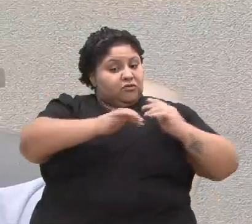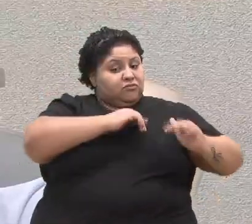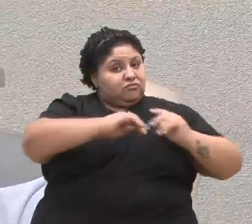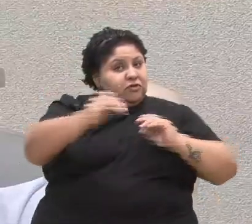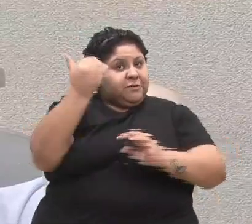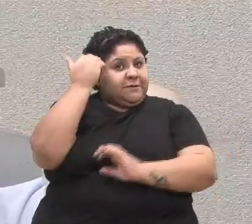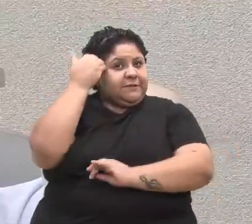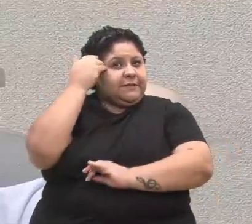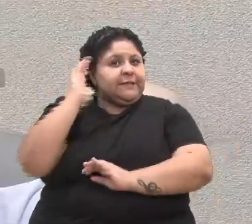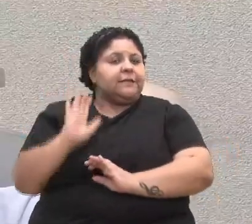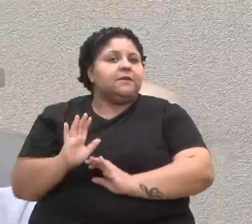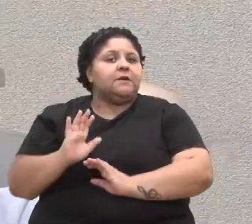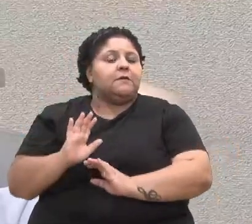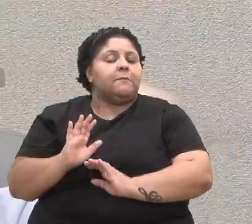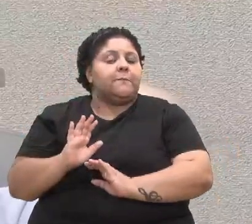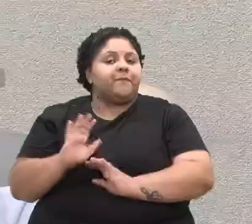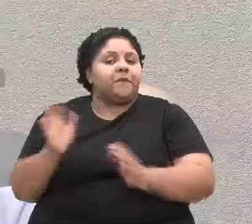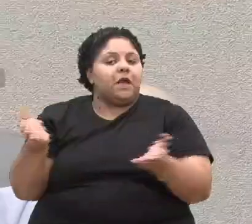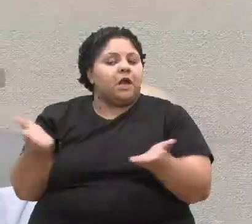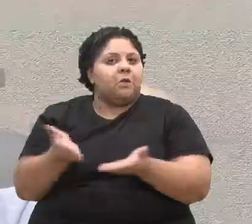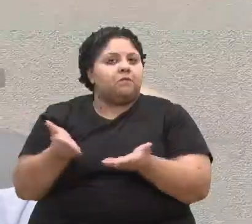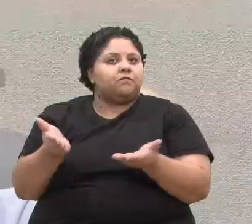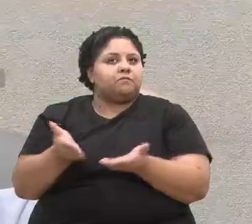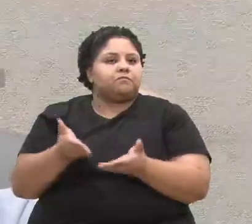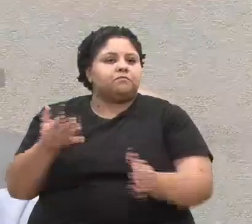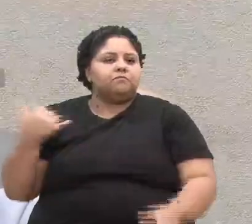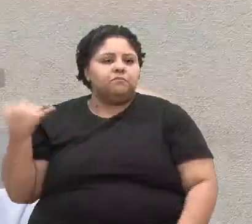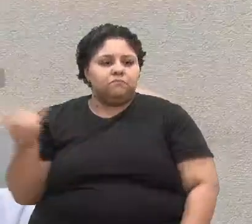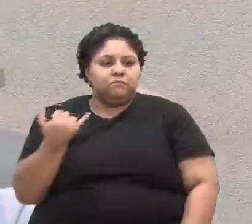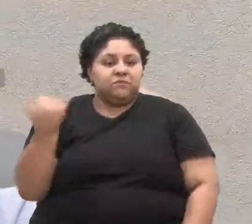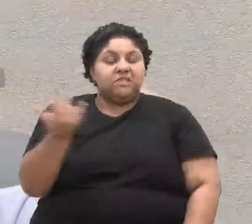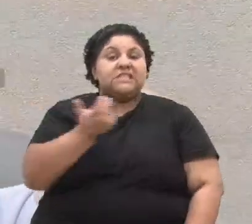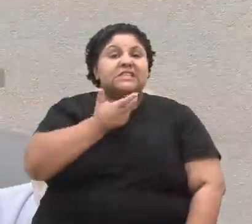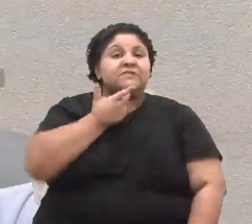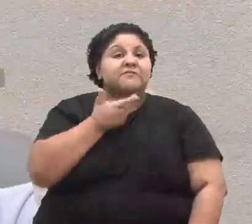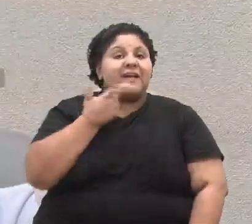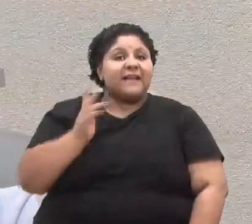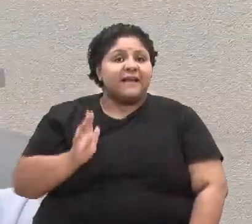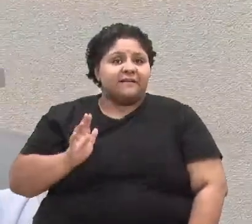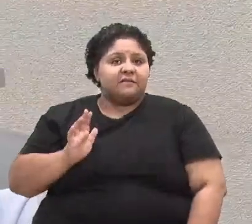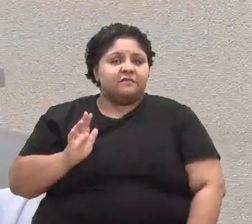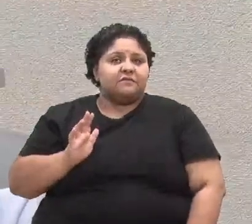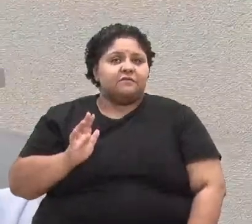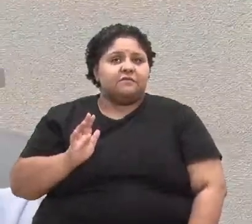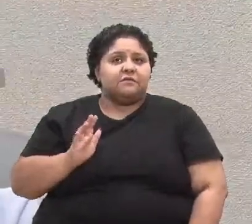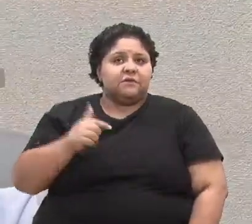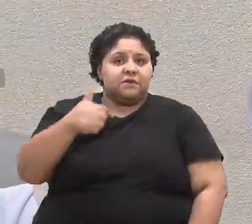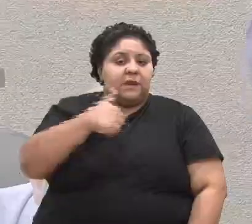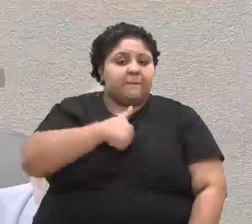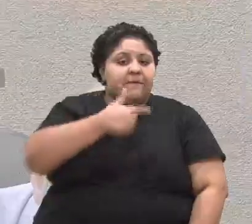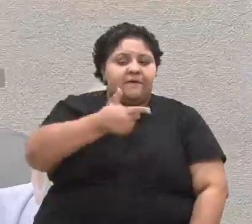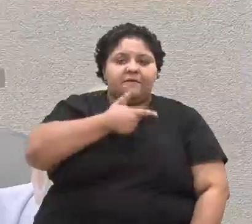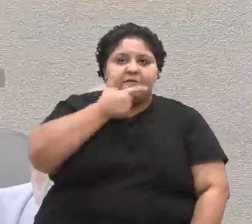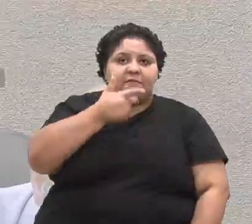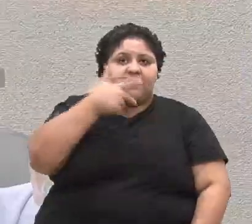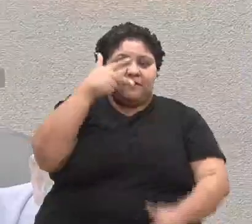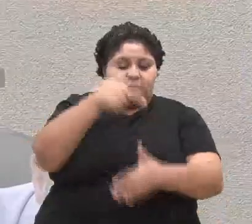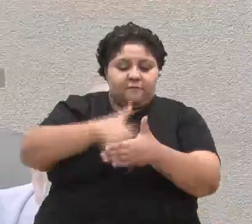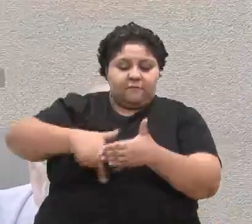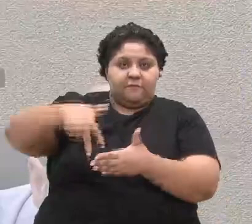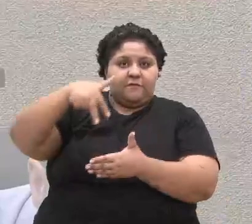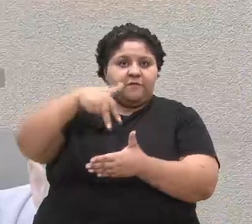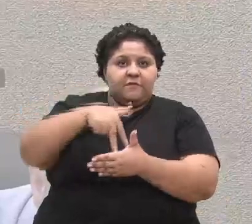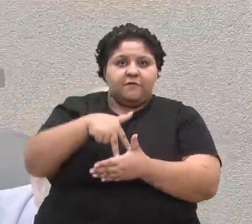entendesse. Agora, é importante dizer que a minha fala na tribuna não